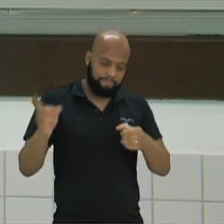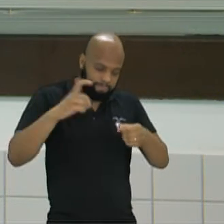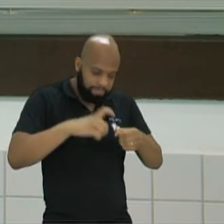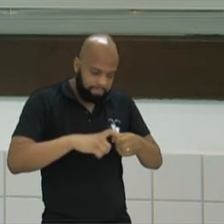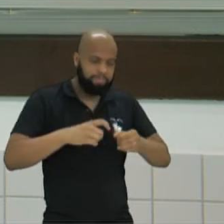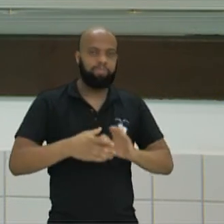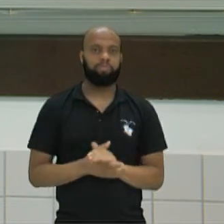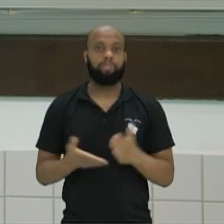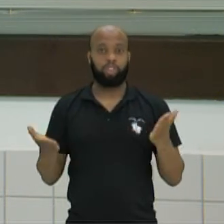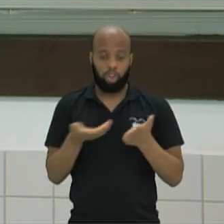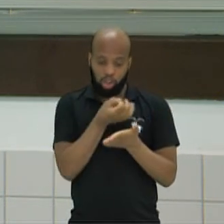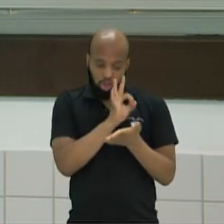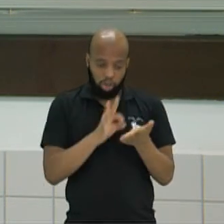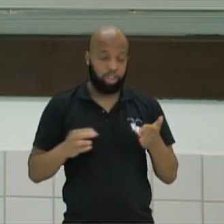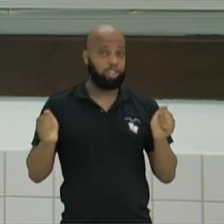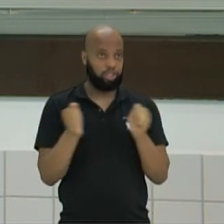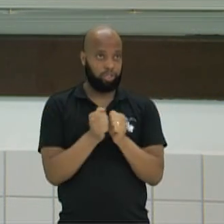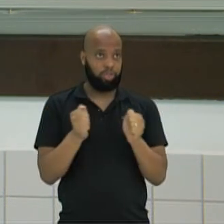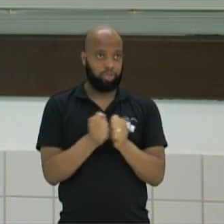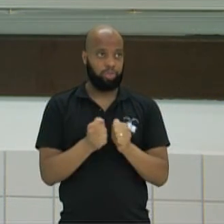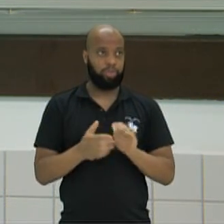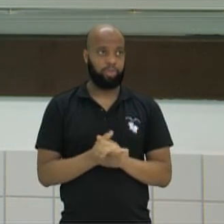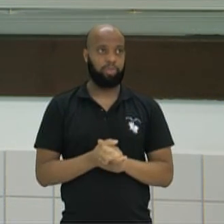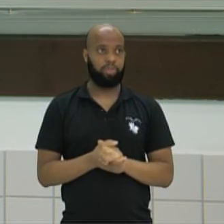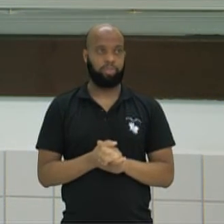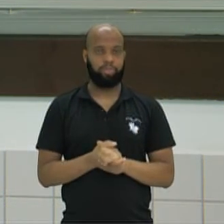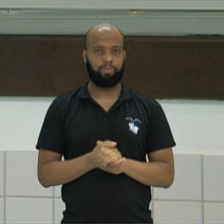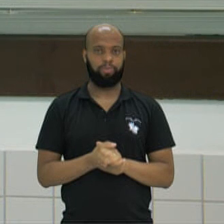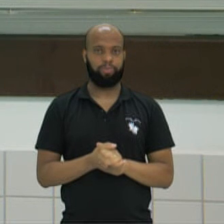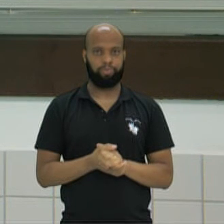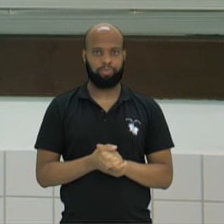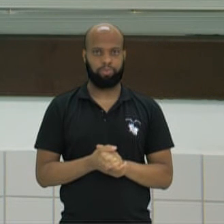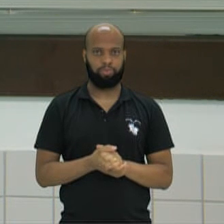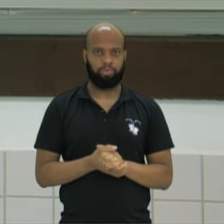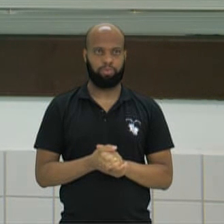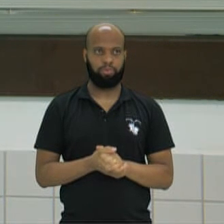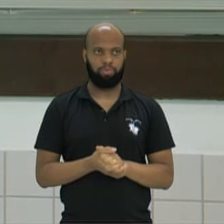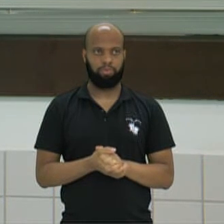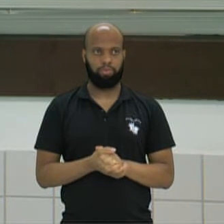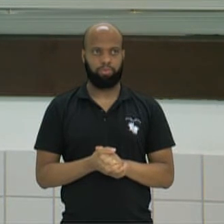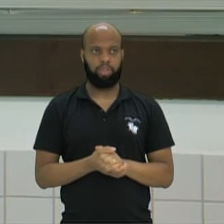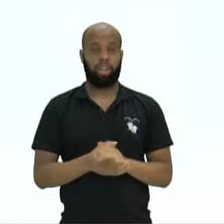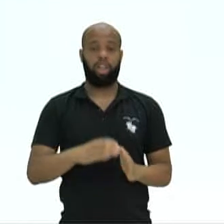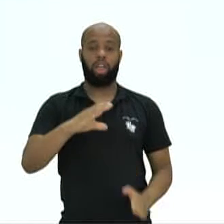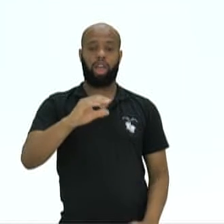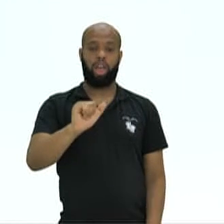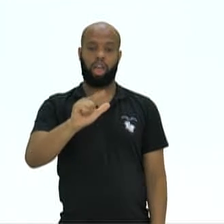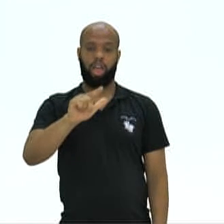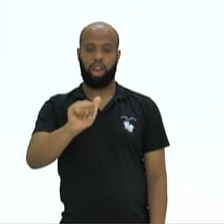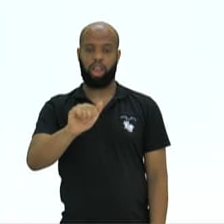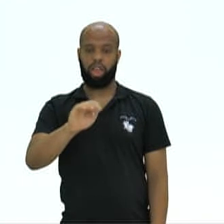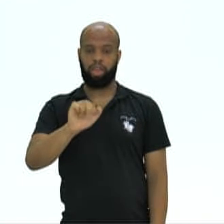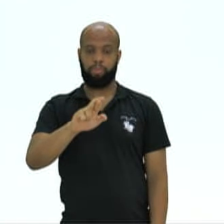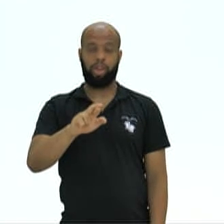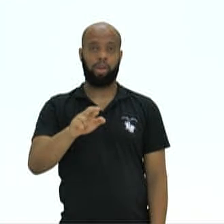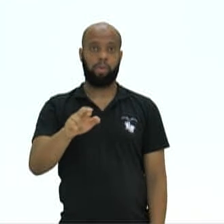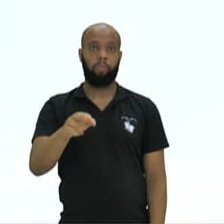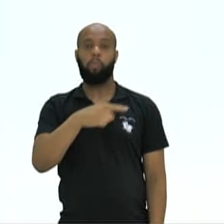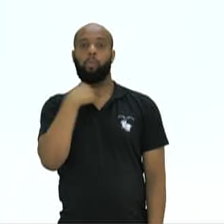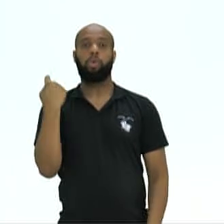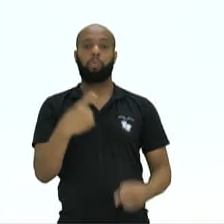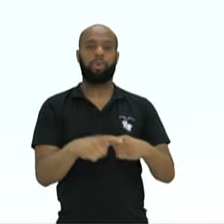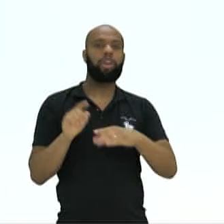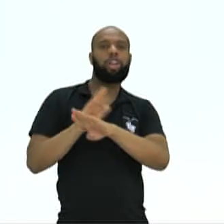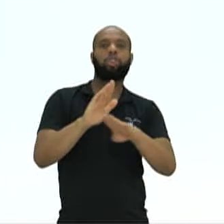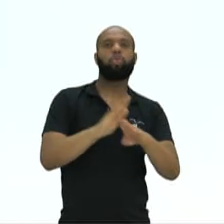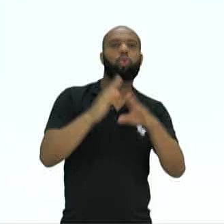Voltei. Vamos corrigir juntos. Corri não, né? Vamos corrigir juntos. Calabar foi executado por ter ajudado holandeses, mostrando o